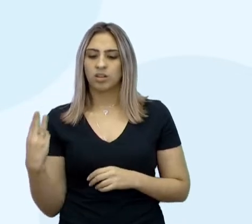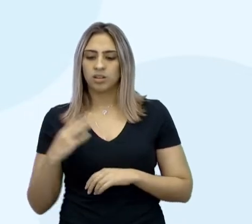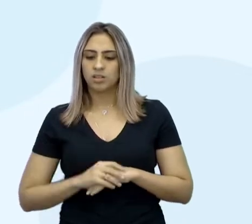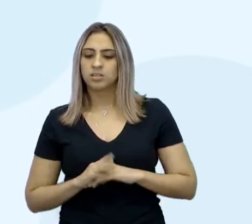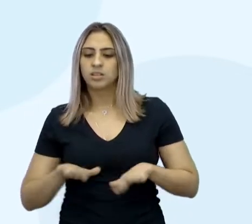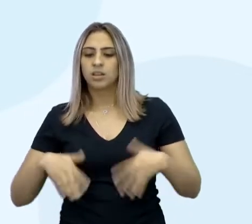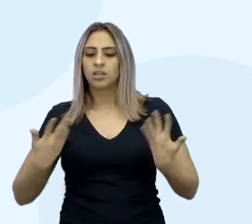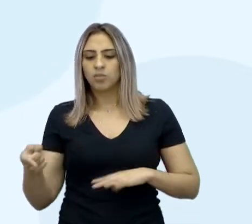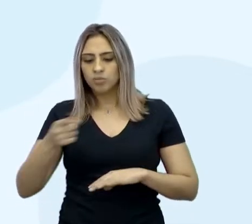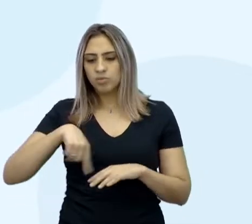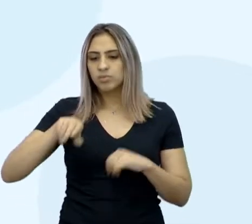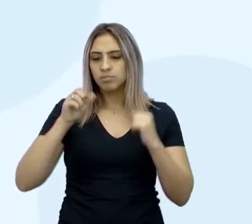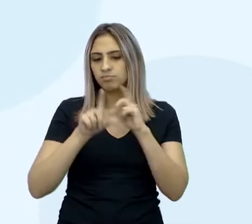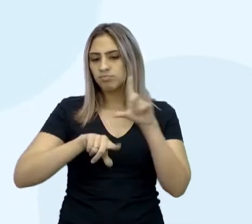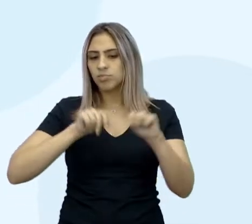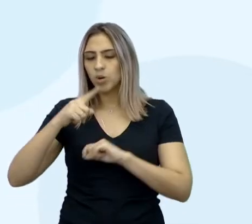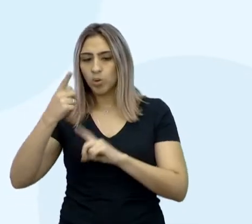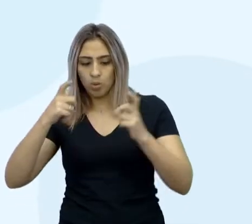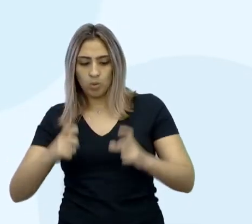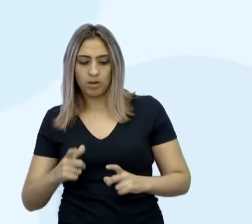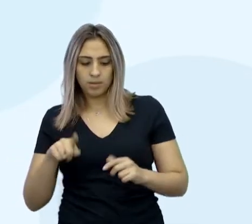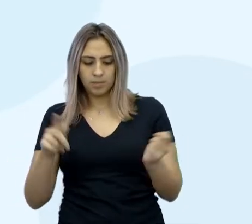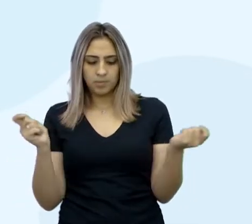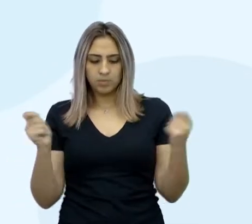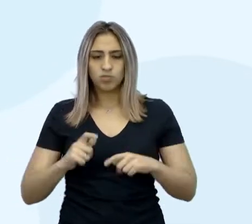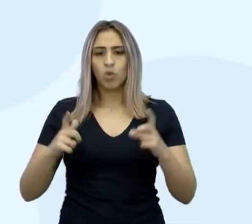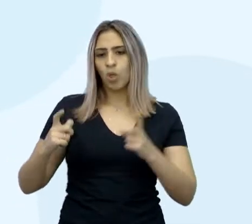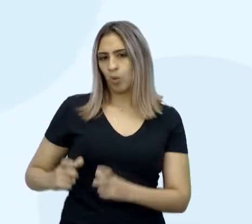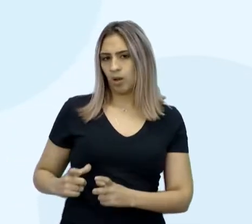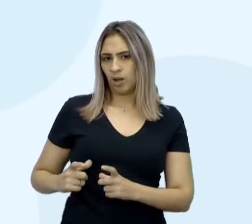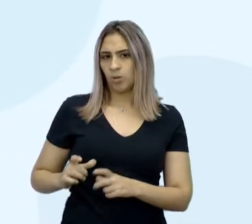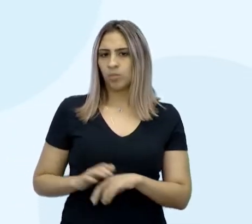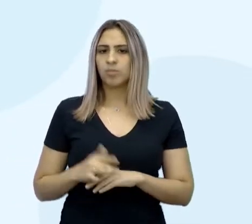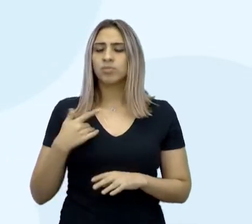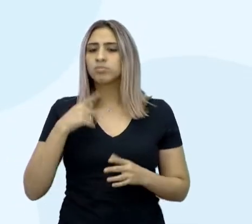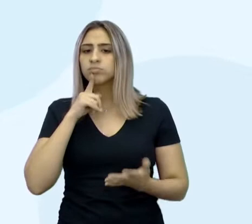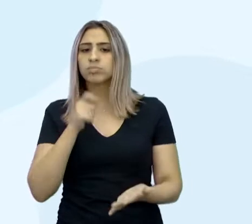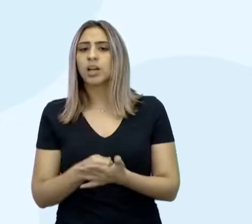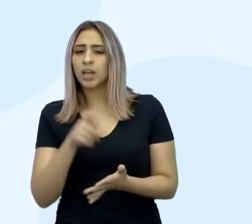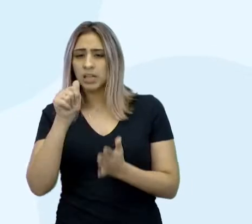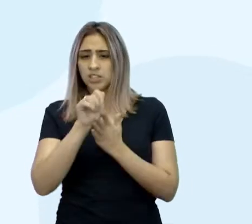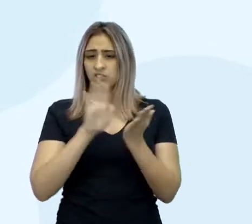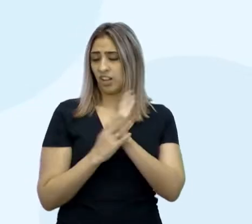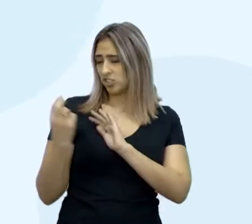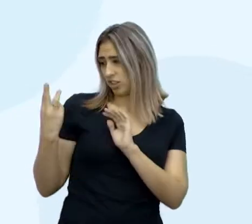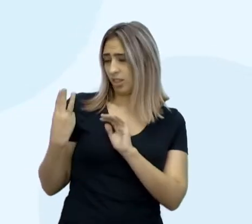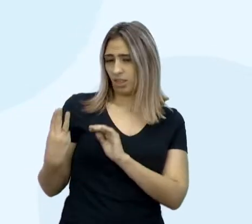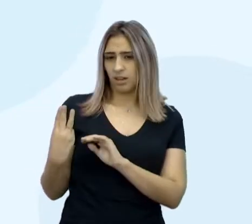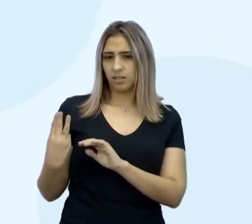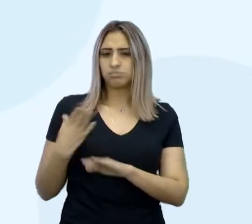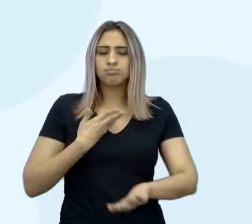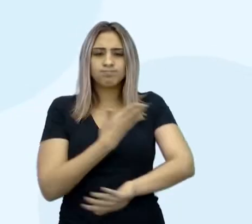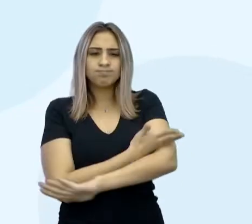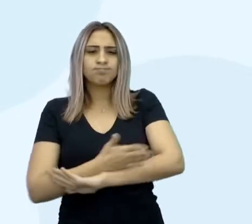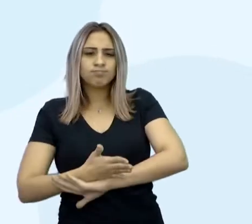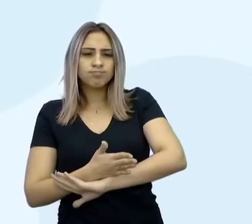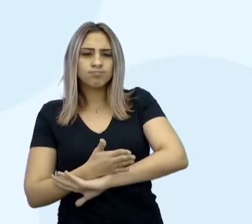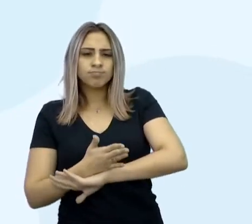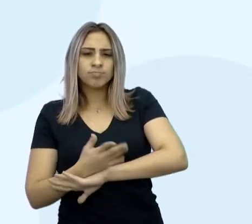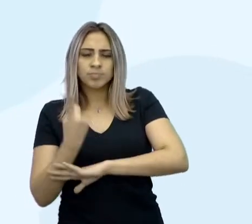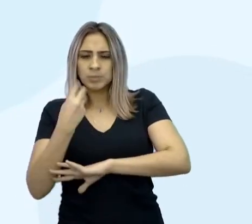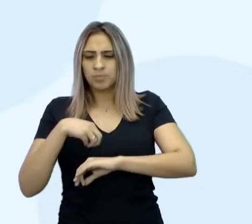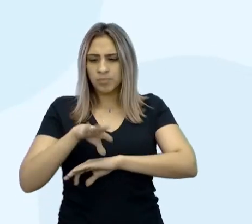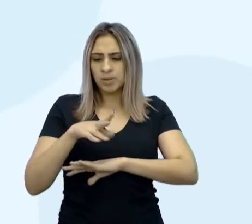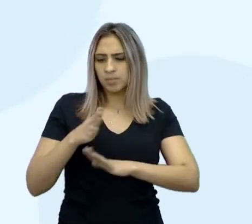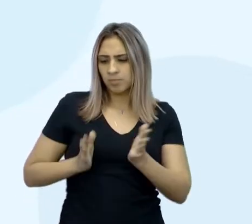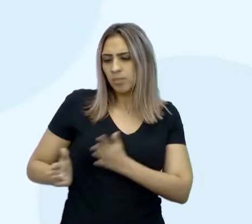Então, vocês devem escolher uma região, se possível, local. Eu decidi nessa atividade 3 começar, para dar um